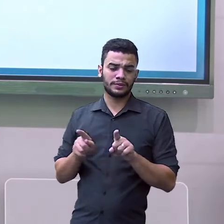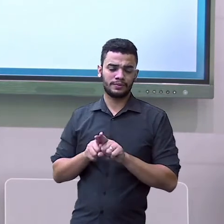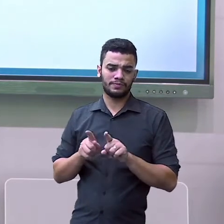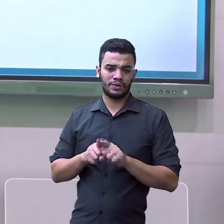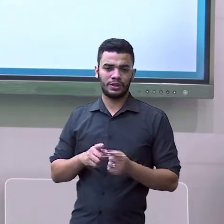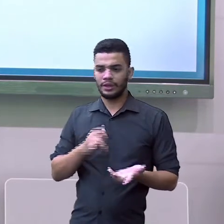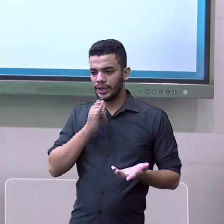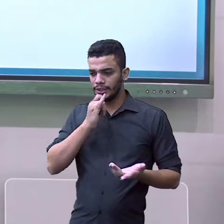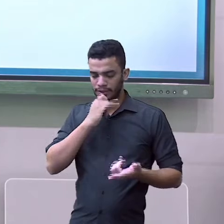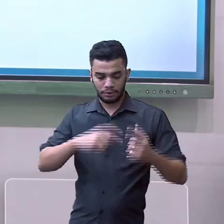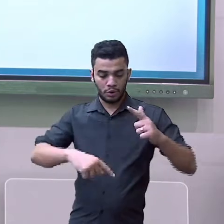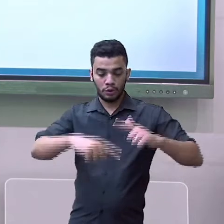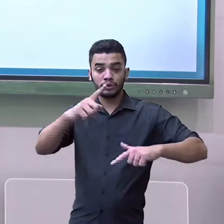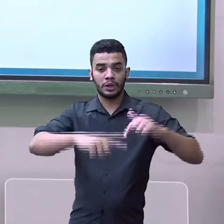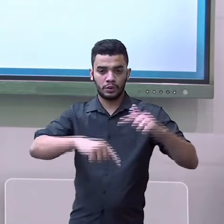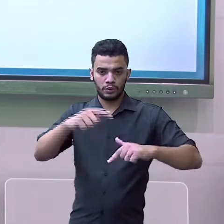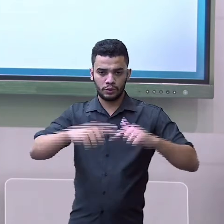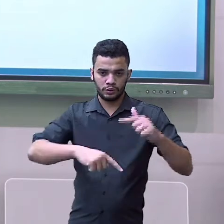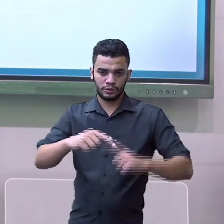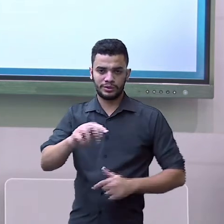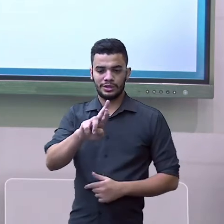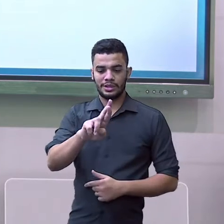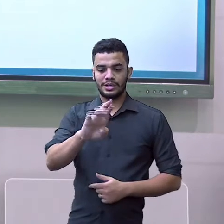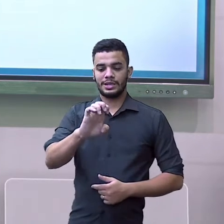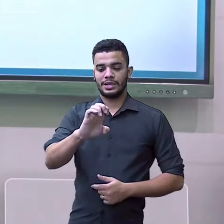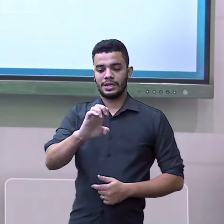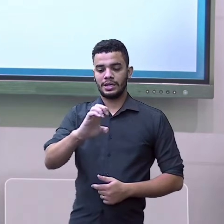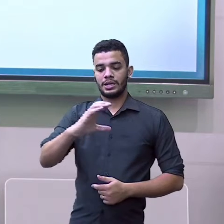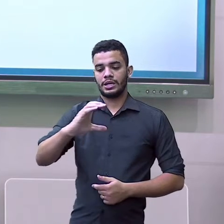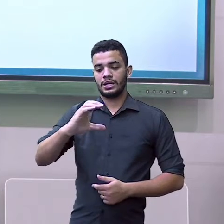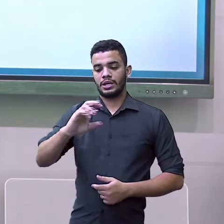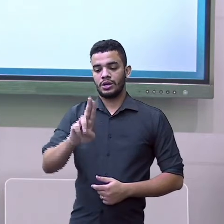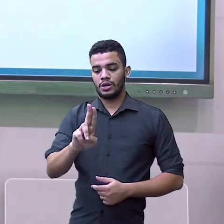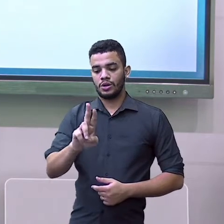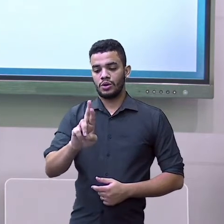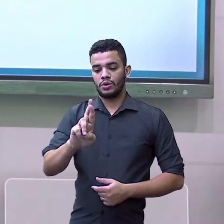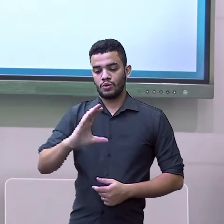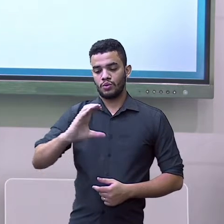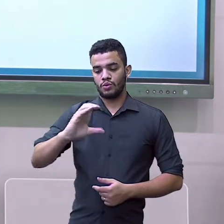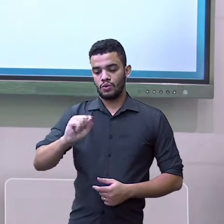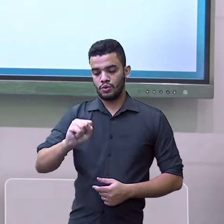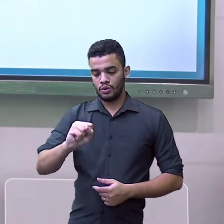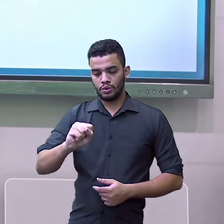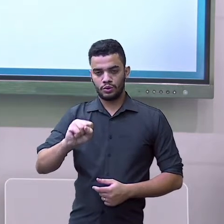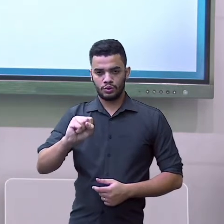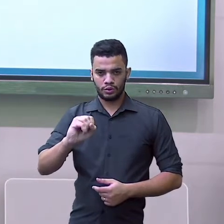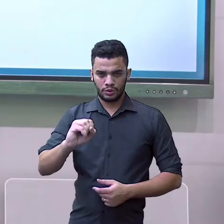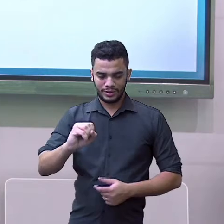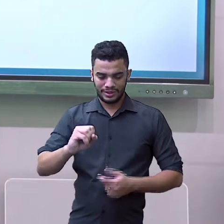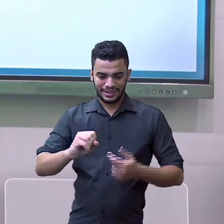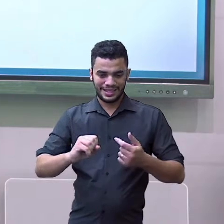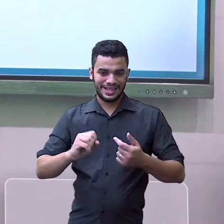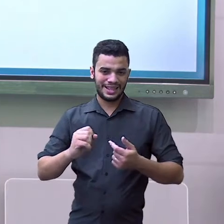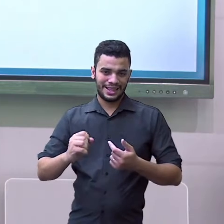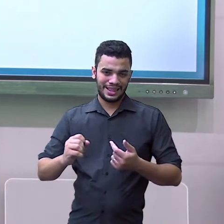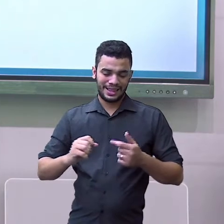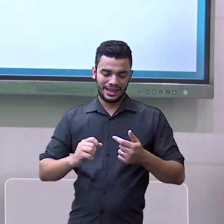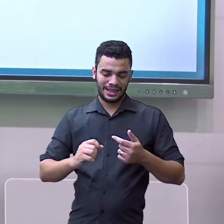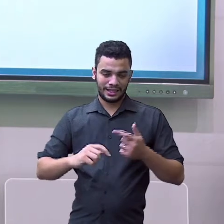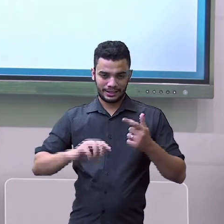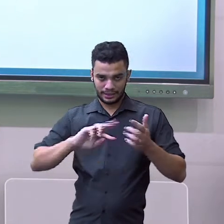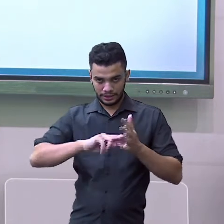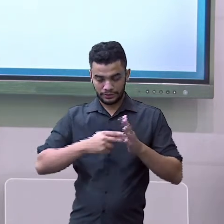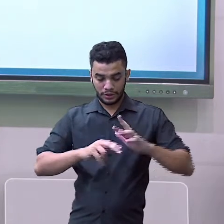que permitem a existência humana e também a existência da vida e satisfação